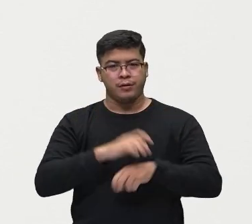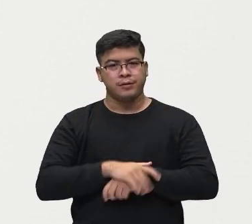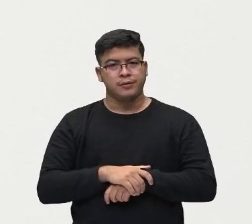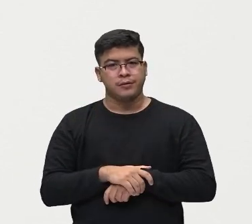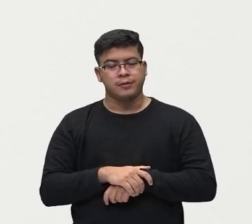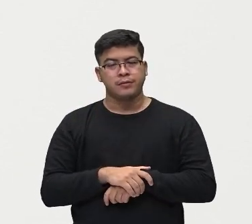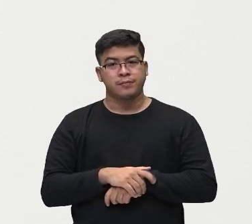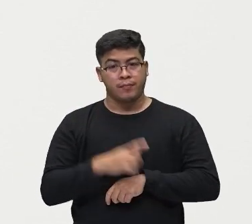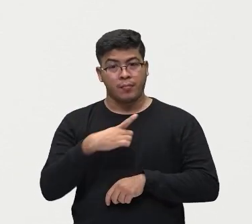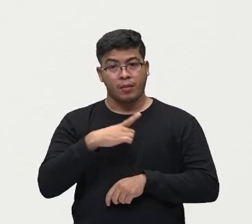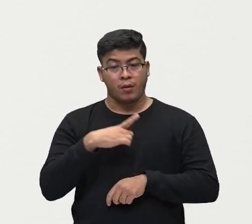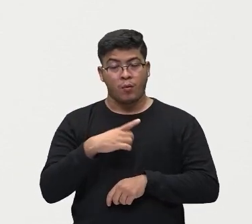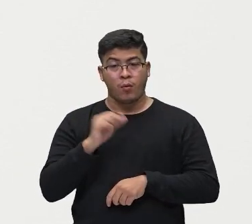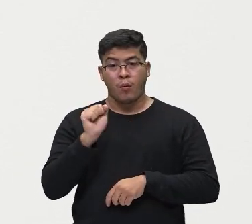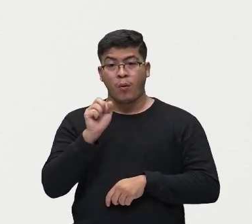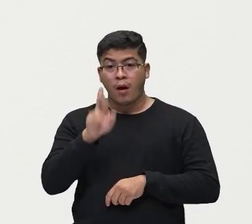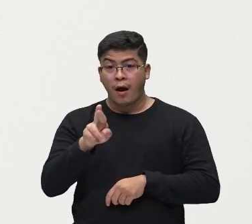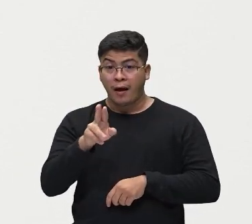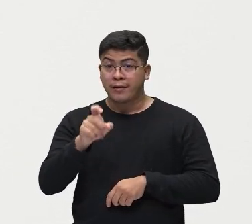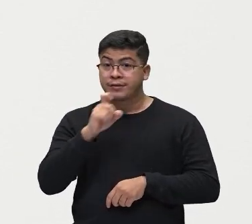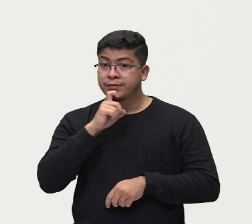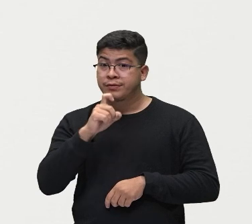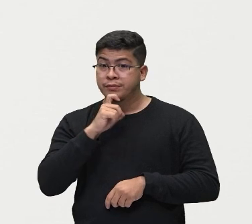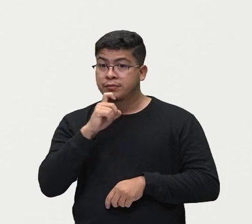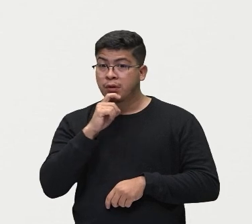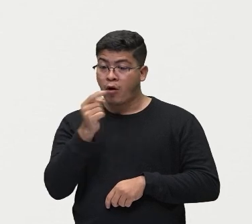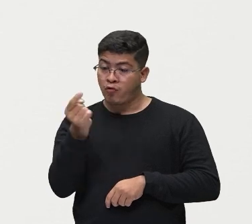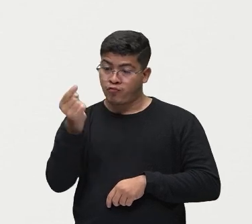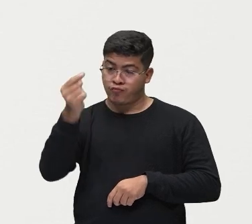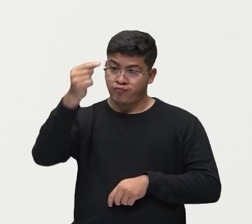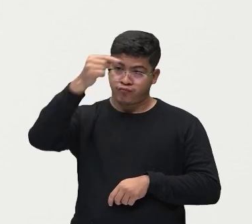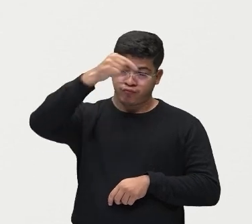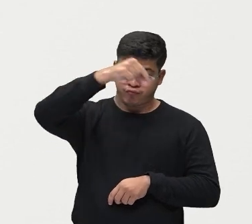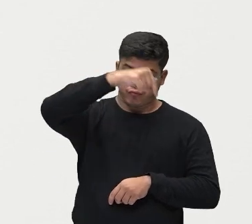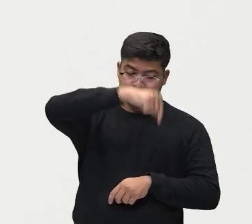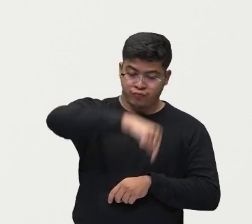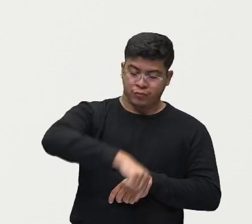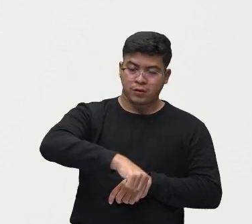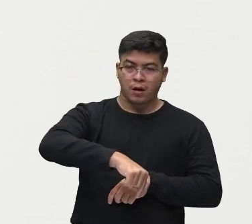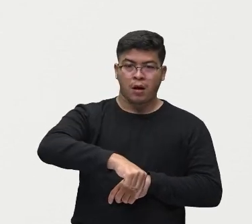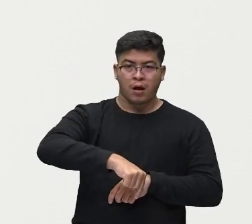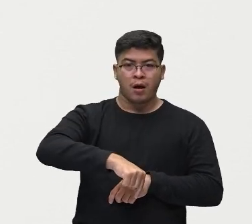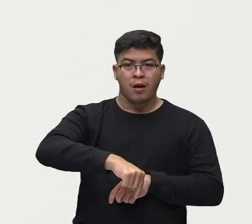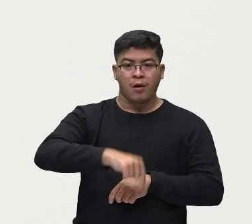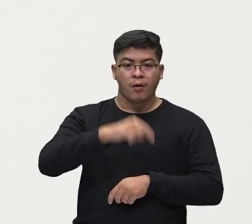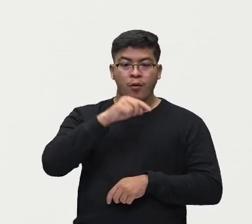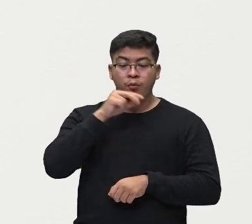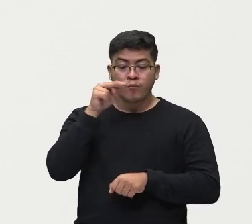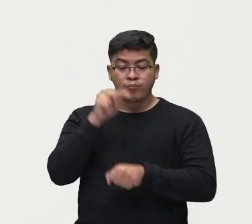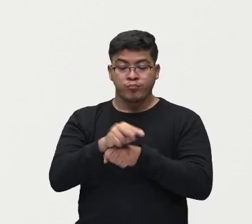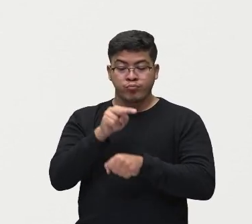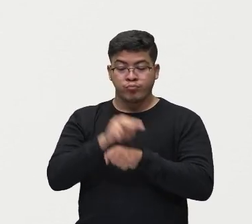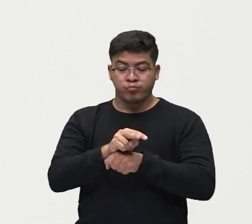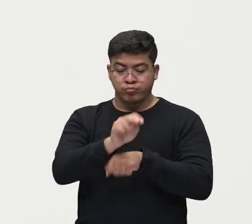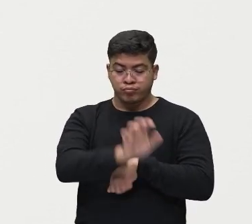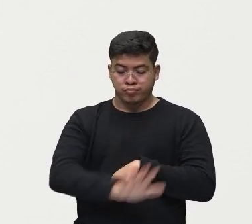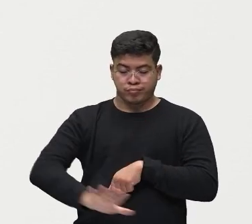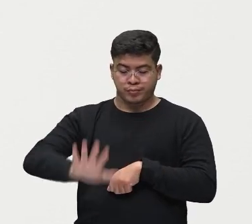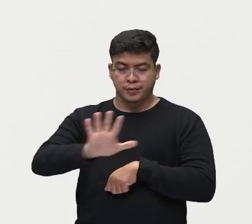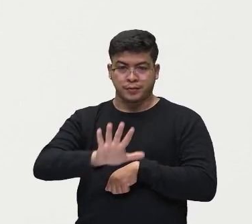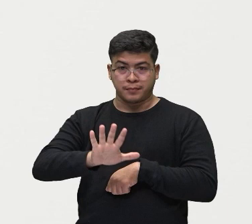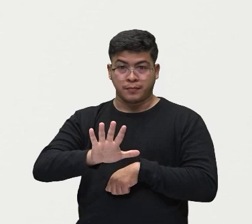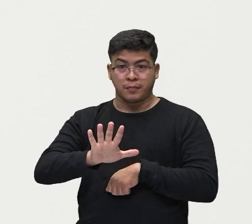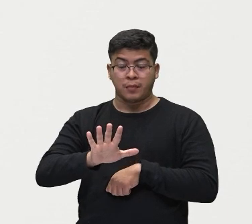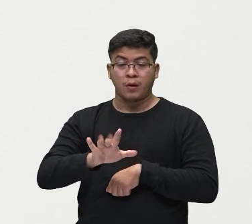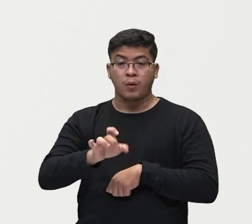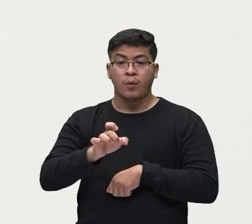ar frio, ele desce para resfriar o restante da geladeira. Enquanto o